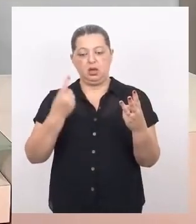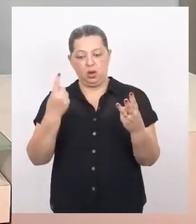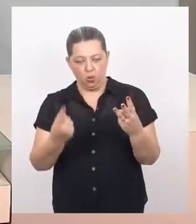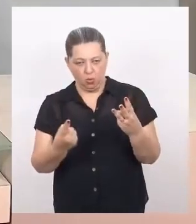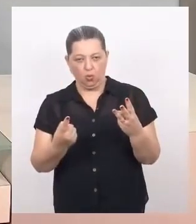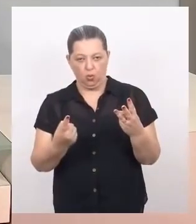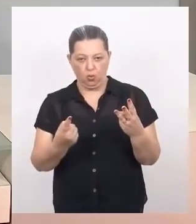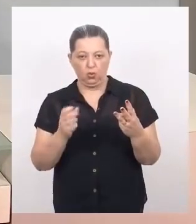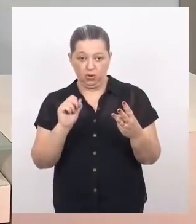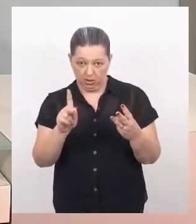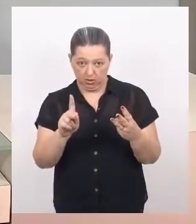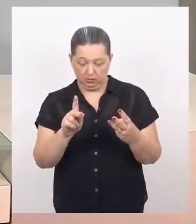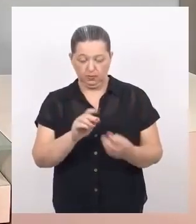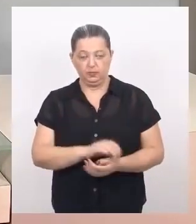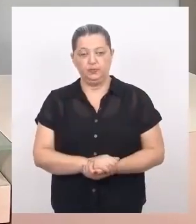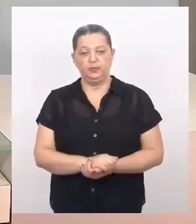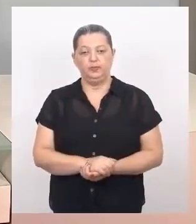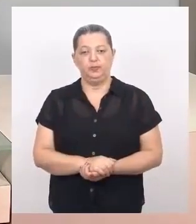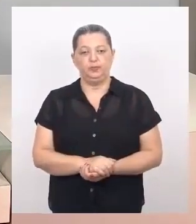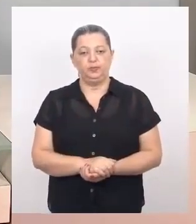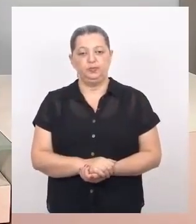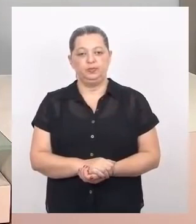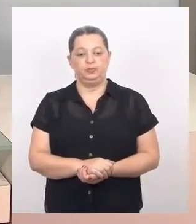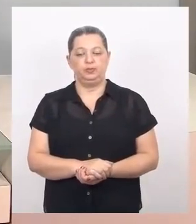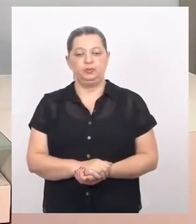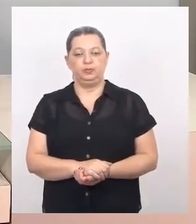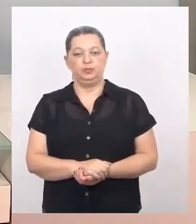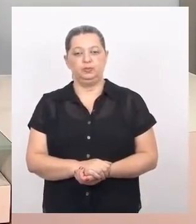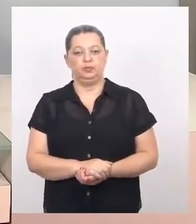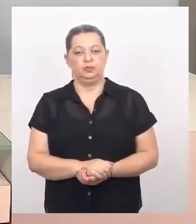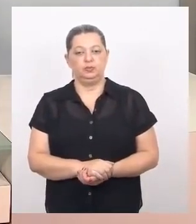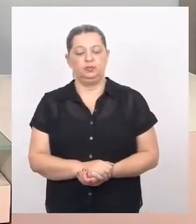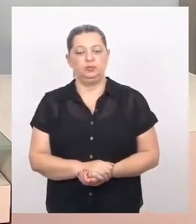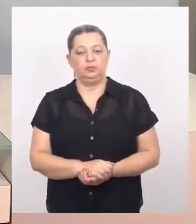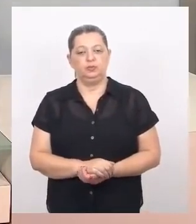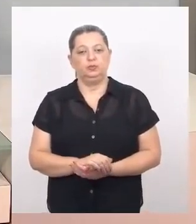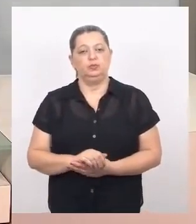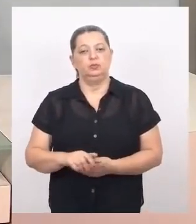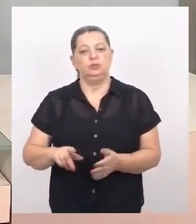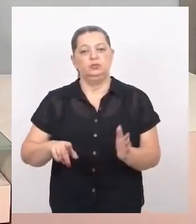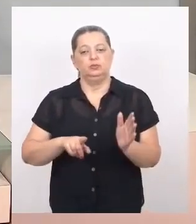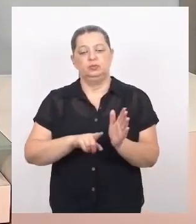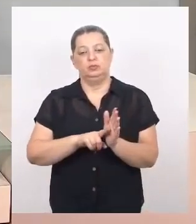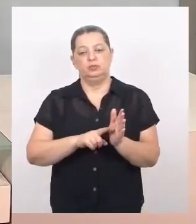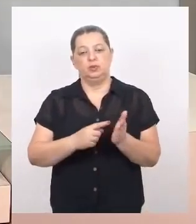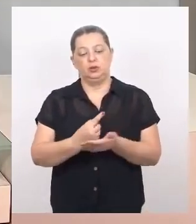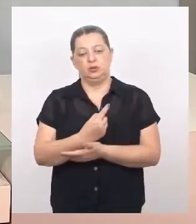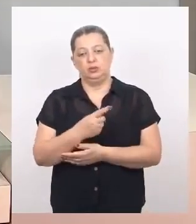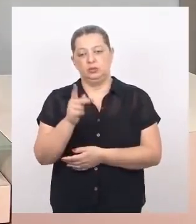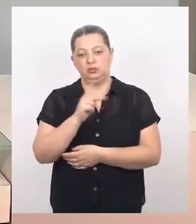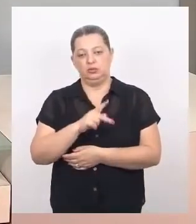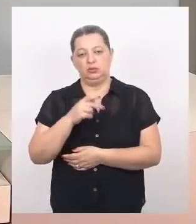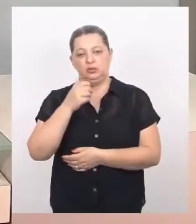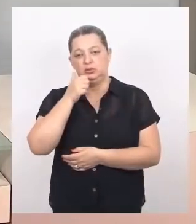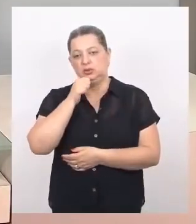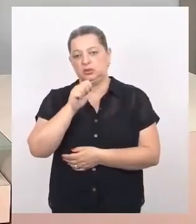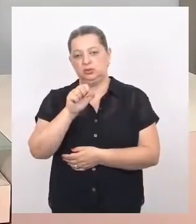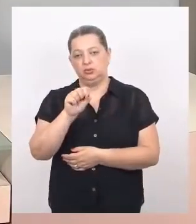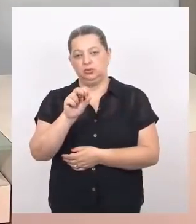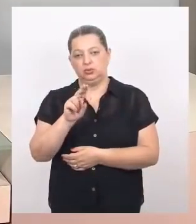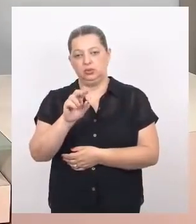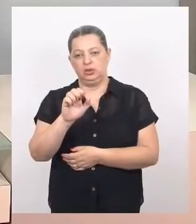Tá bom? Tem uma pergunta aqui da professora Sueli Serra. Boa tarde, como ficam os professores